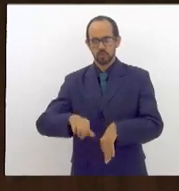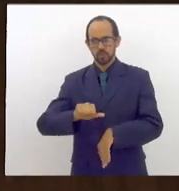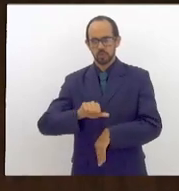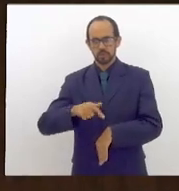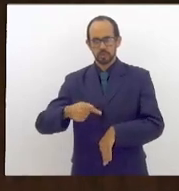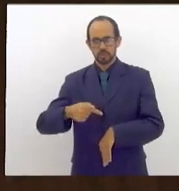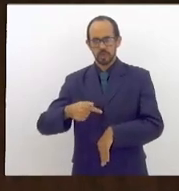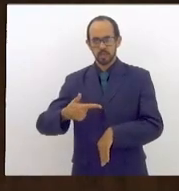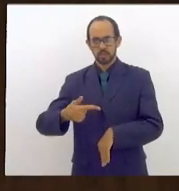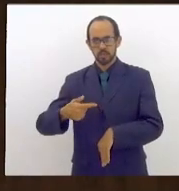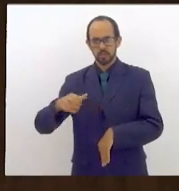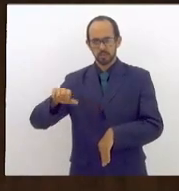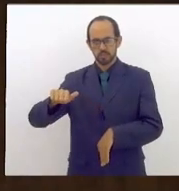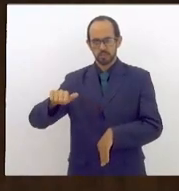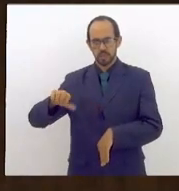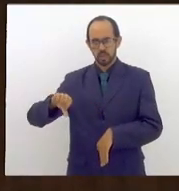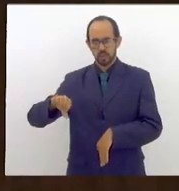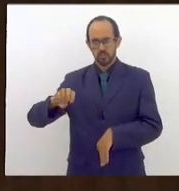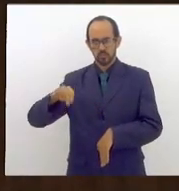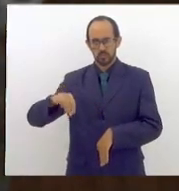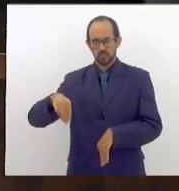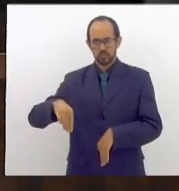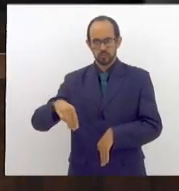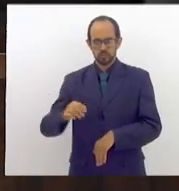horas e 19 minutos